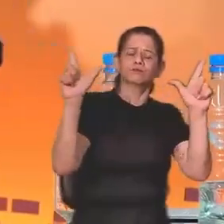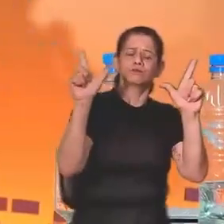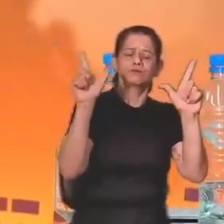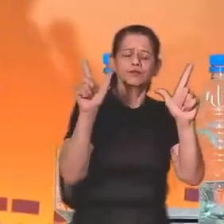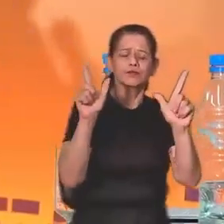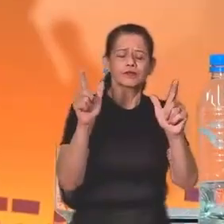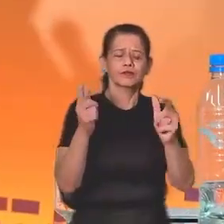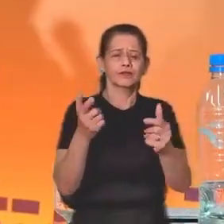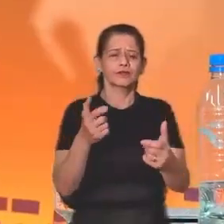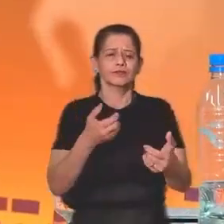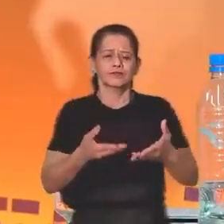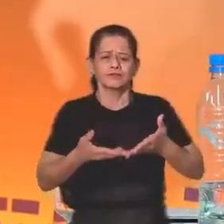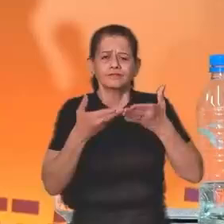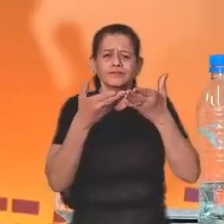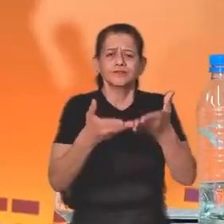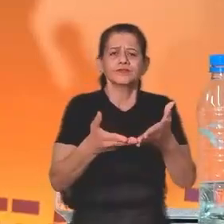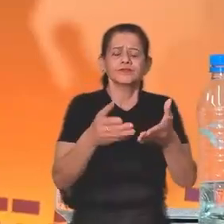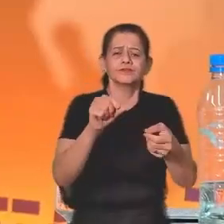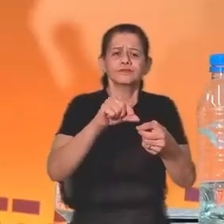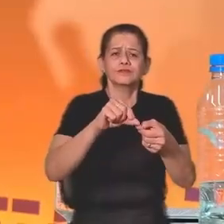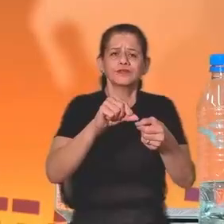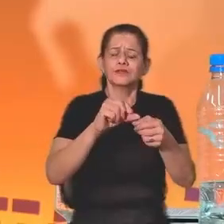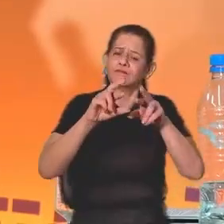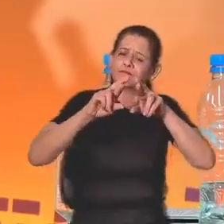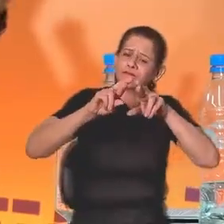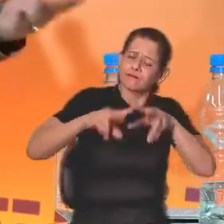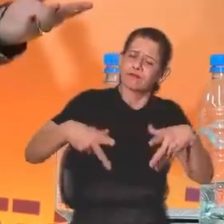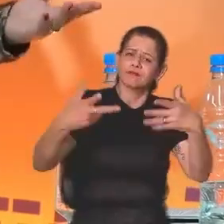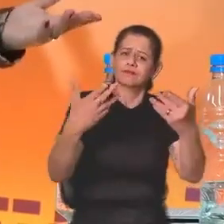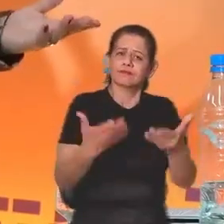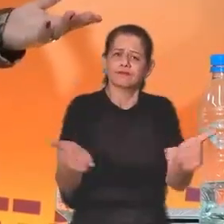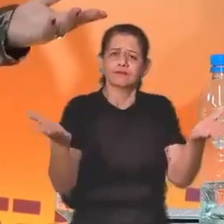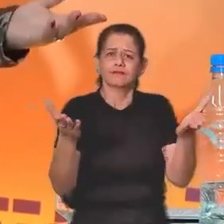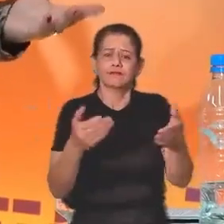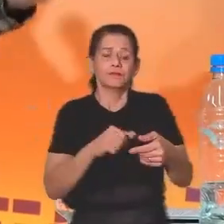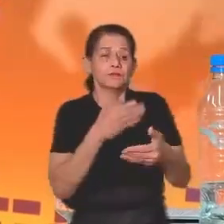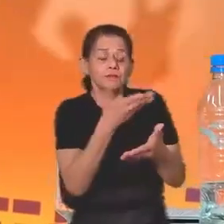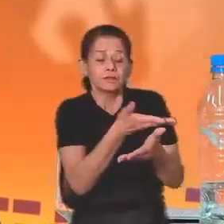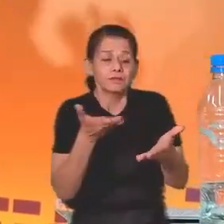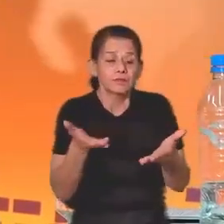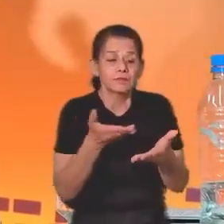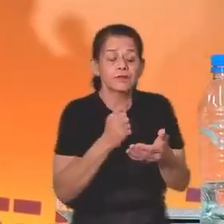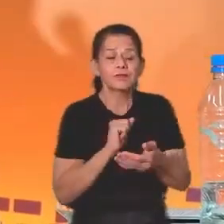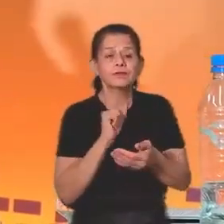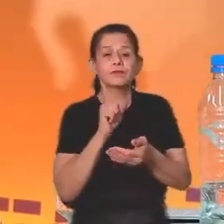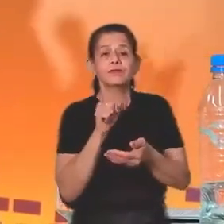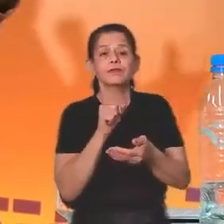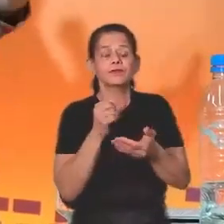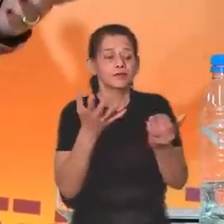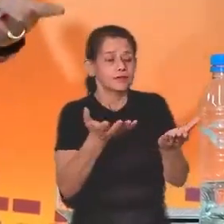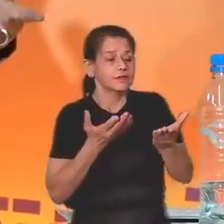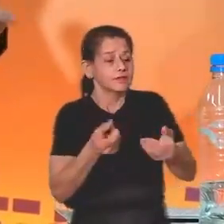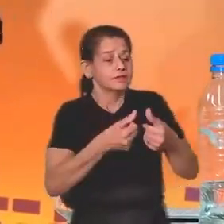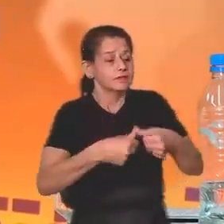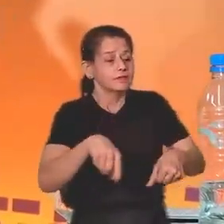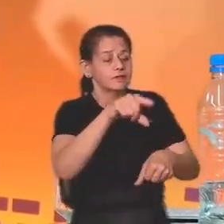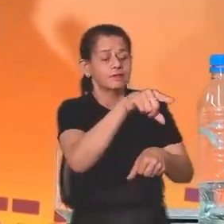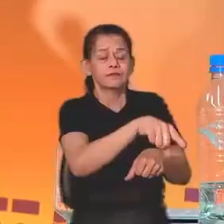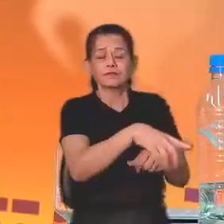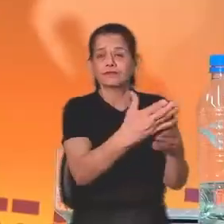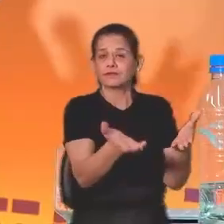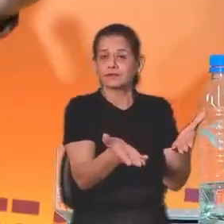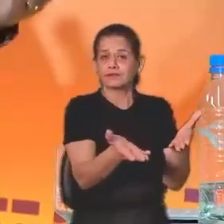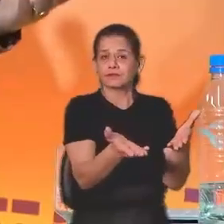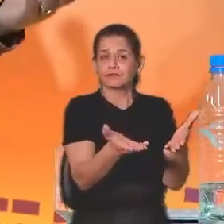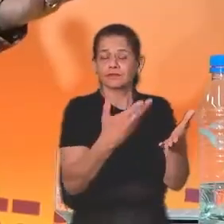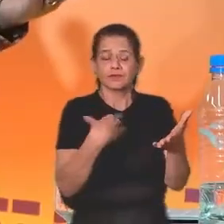possibilidade que te ajudou diversas vezes, né, quando você estava ali